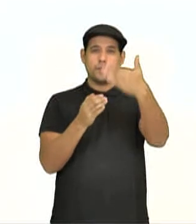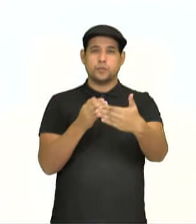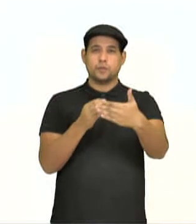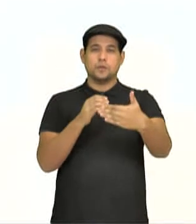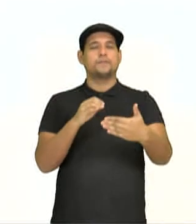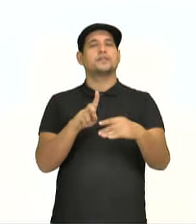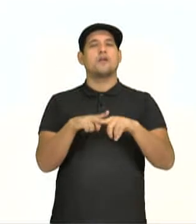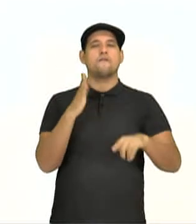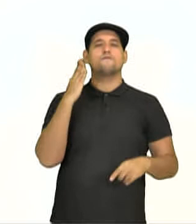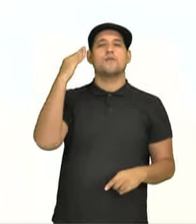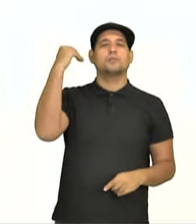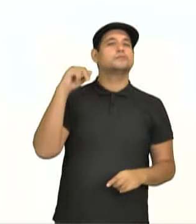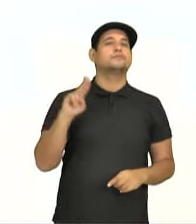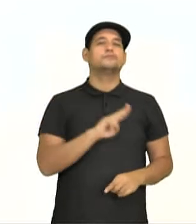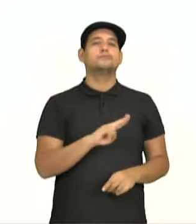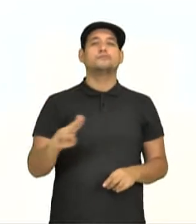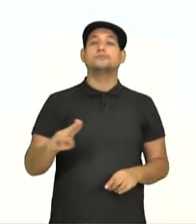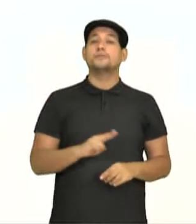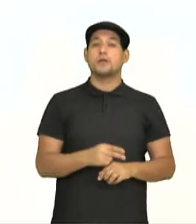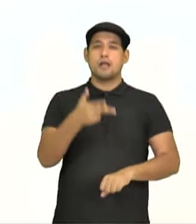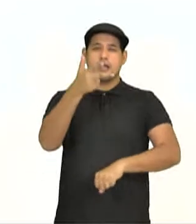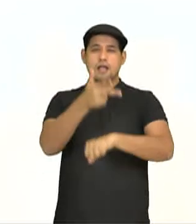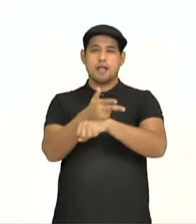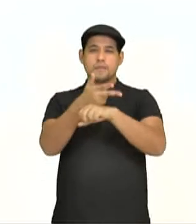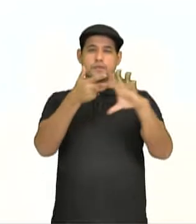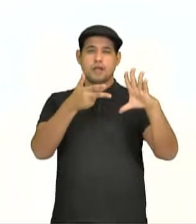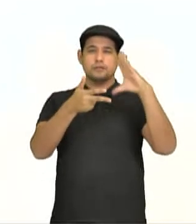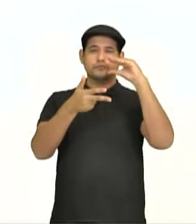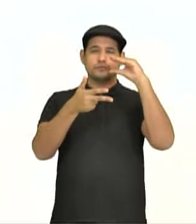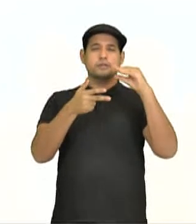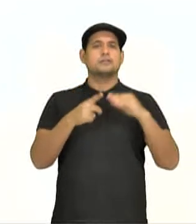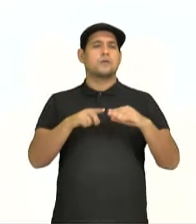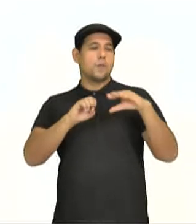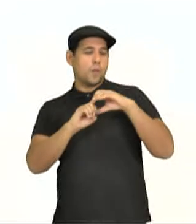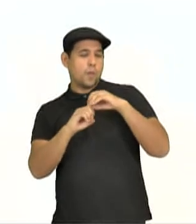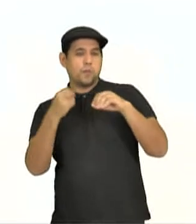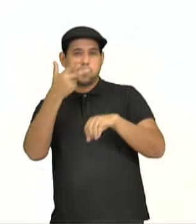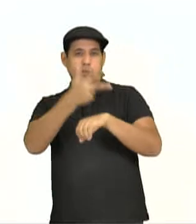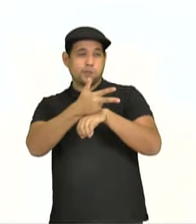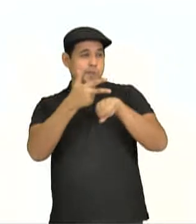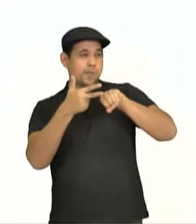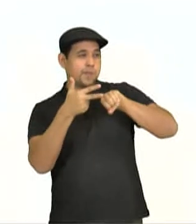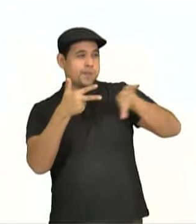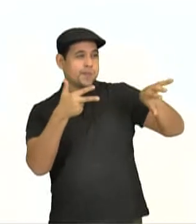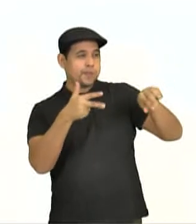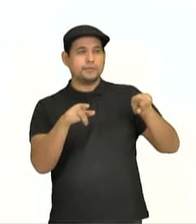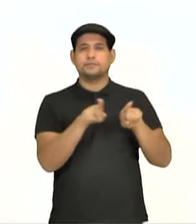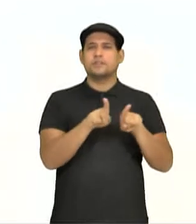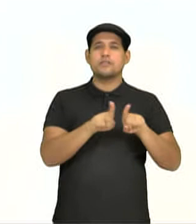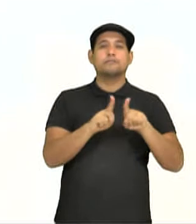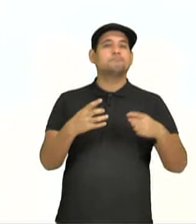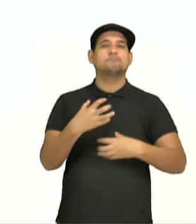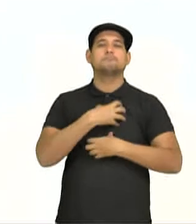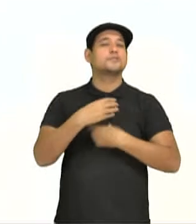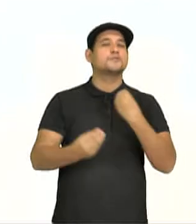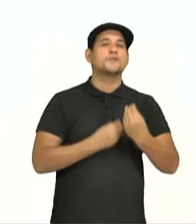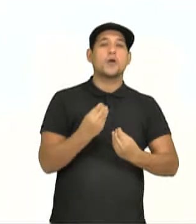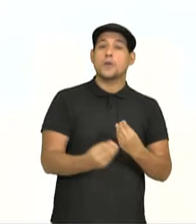criação ficou conhecida como câmera escura, que projetava imagens de